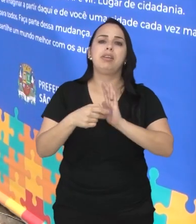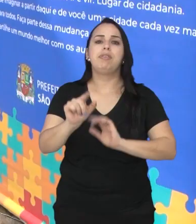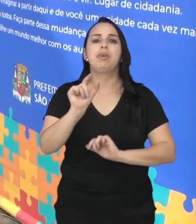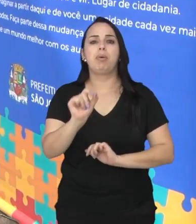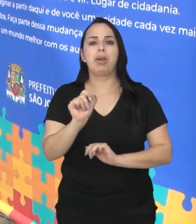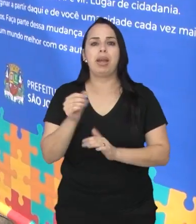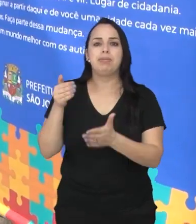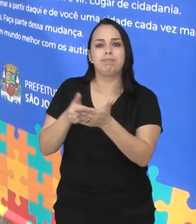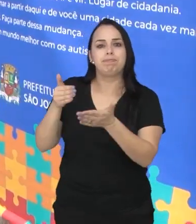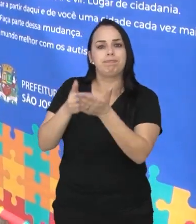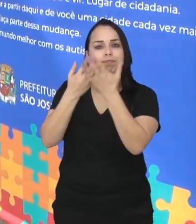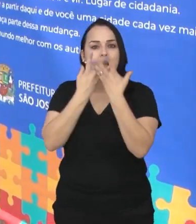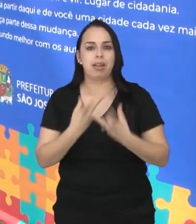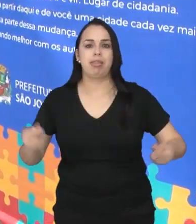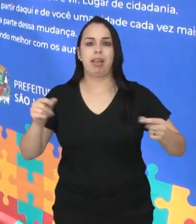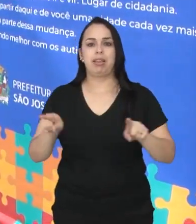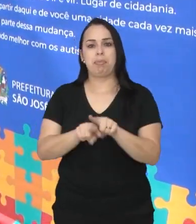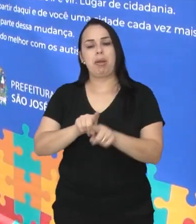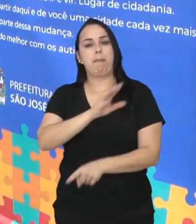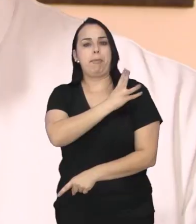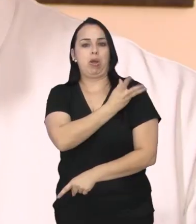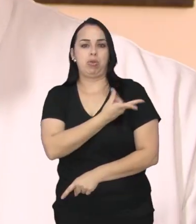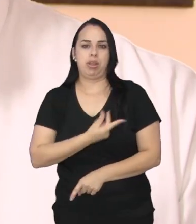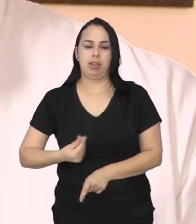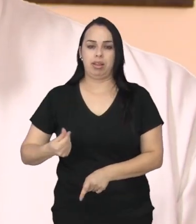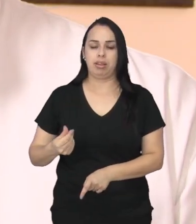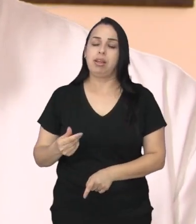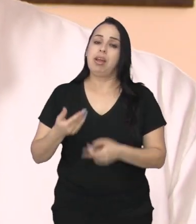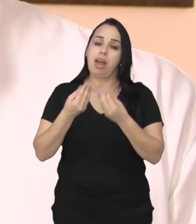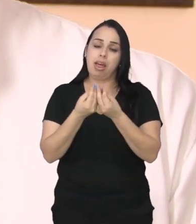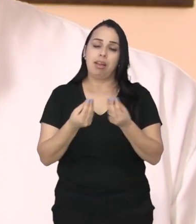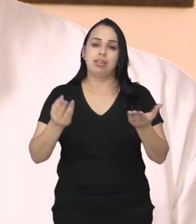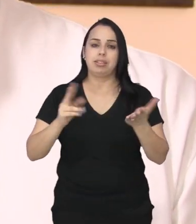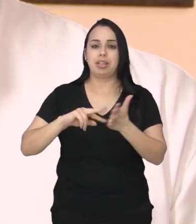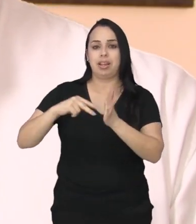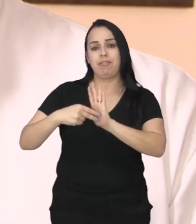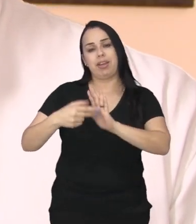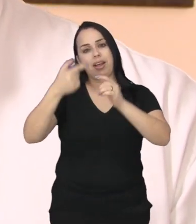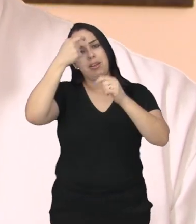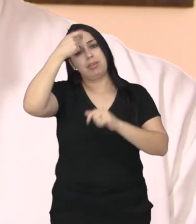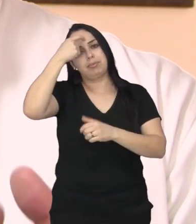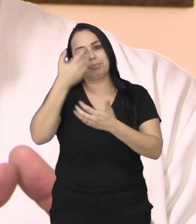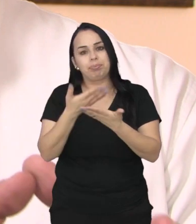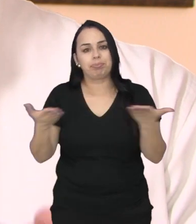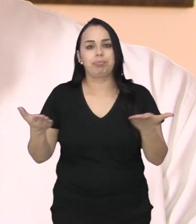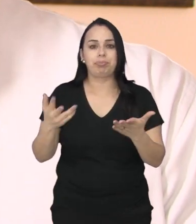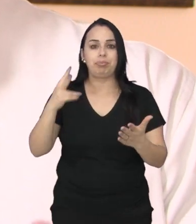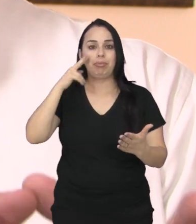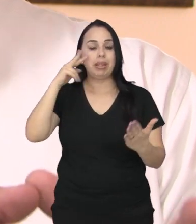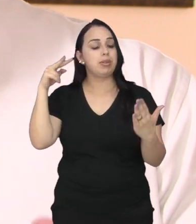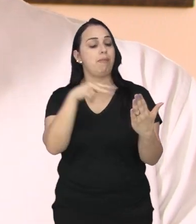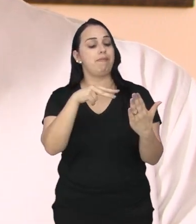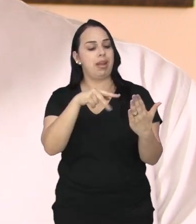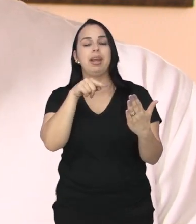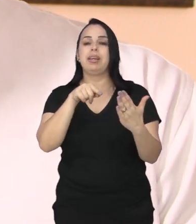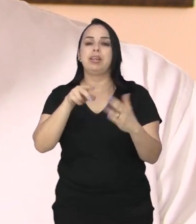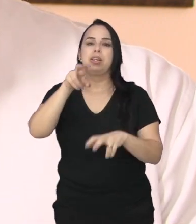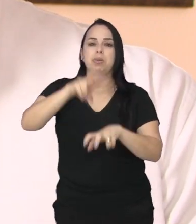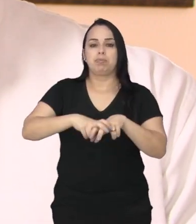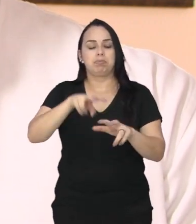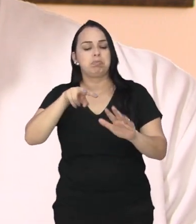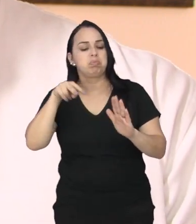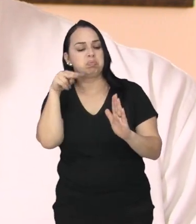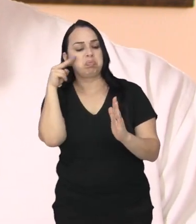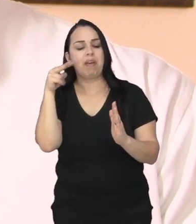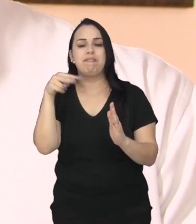assim, romper as barreiras do preconceito. É uma forma de conscientização a todos ali, que identificar que aquele local ali